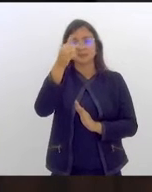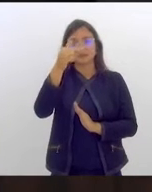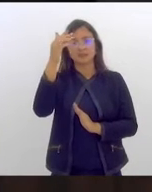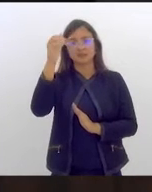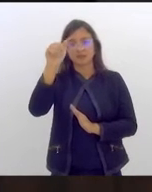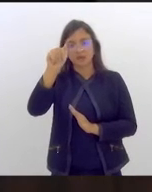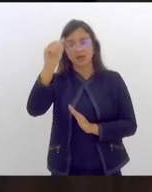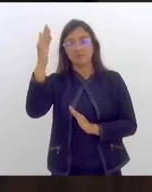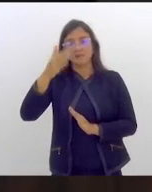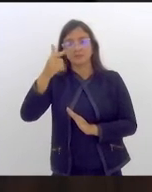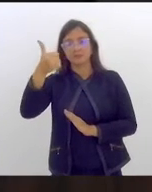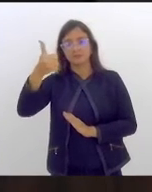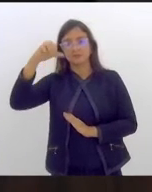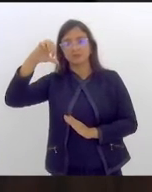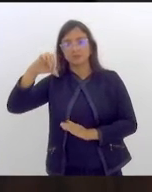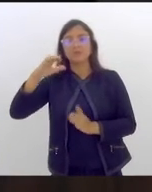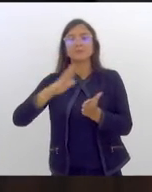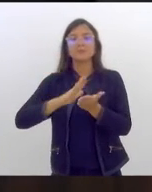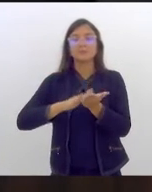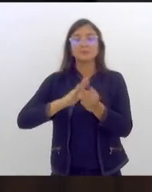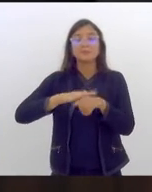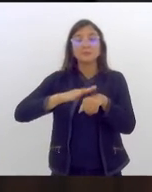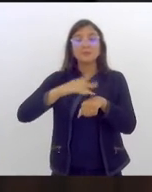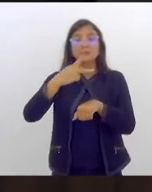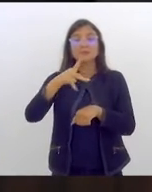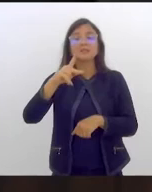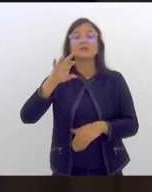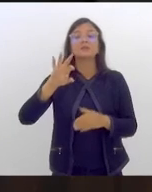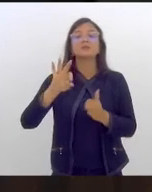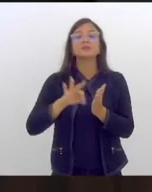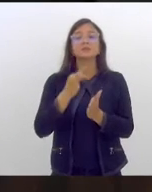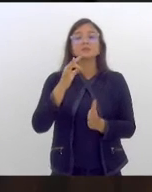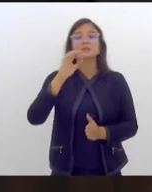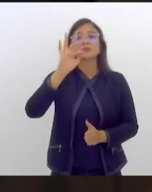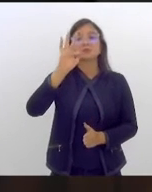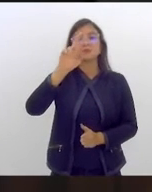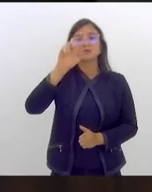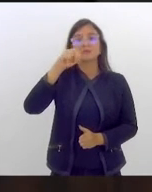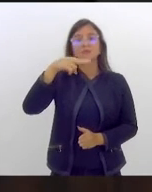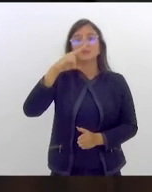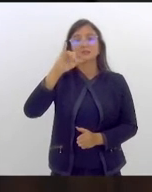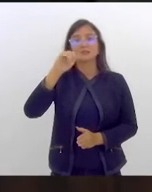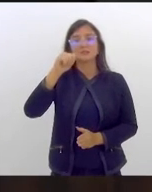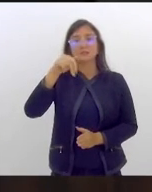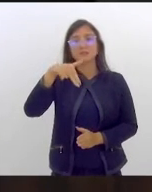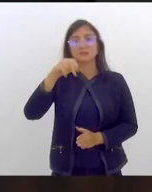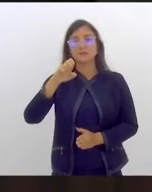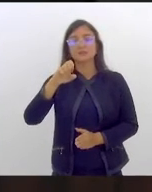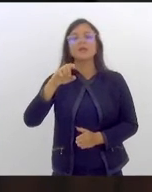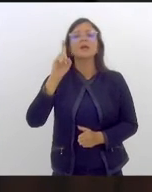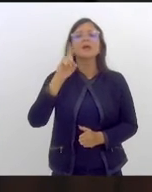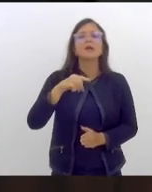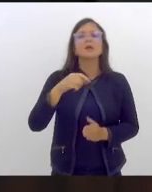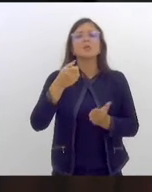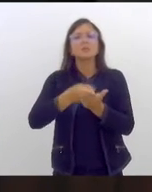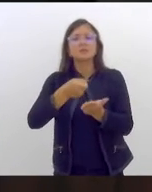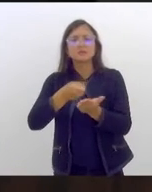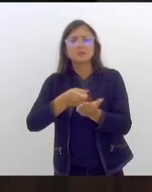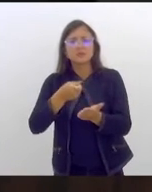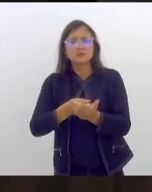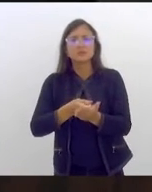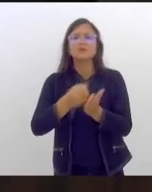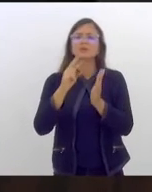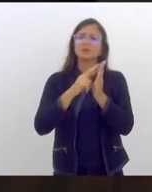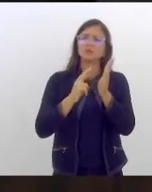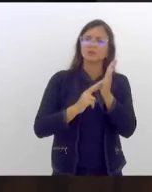2019 de autoria Deputado Franciele Mota que institui obrigatoriedade na execução de normas de segurança das